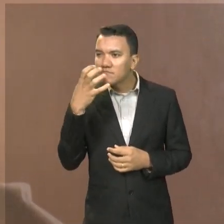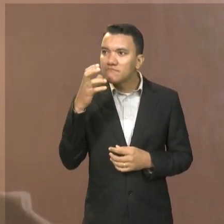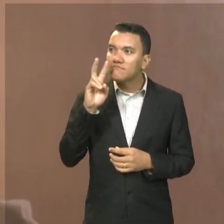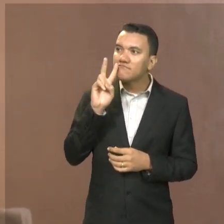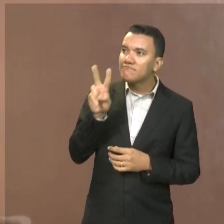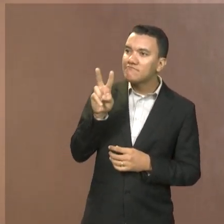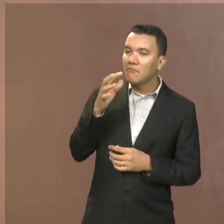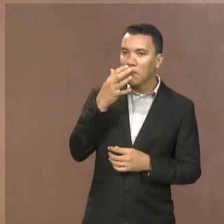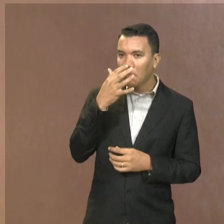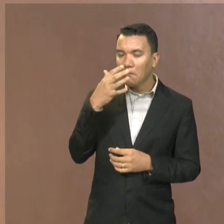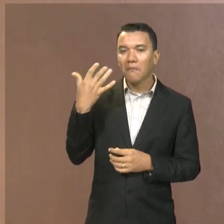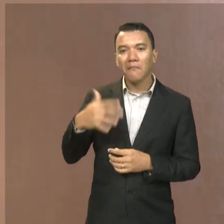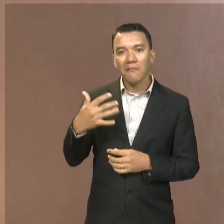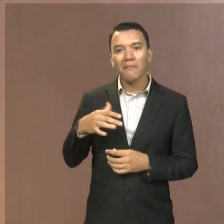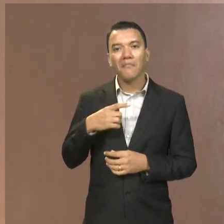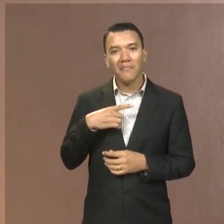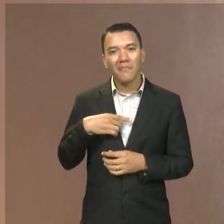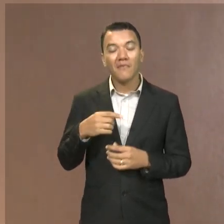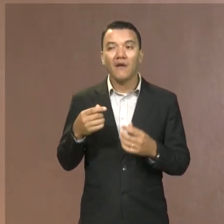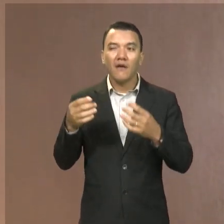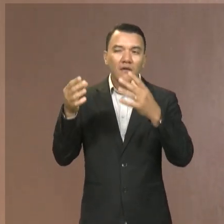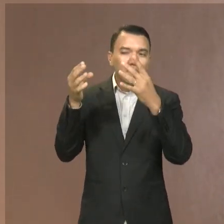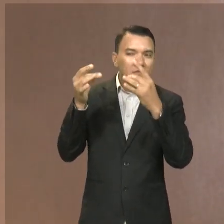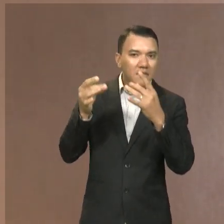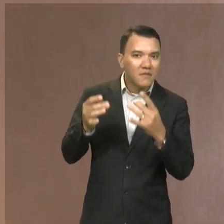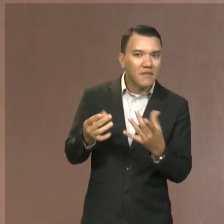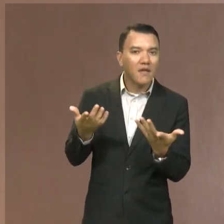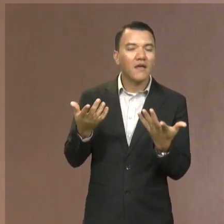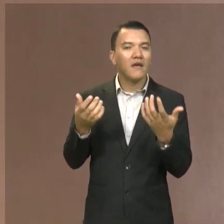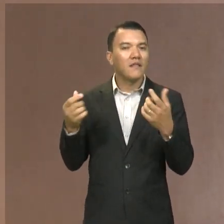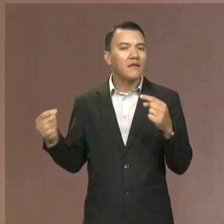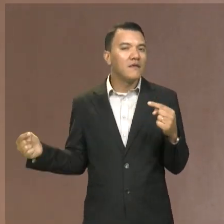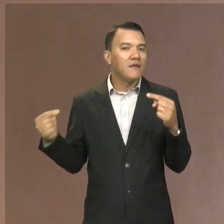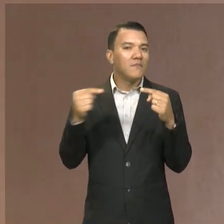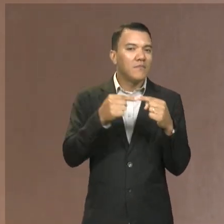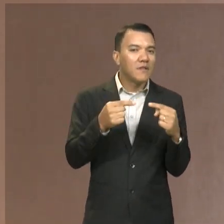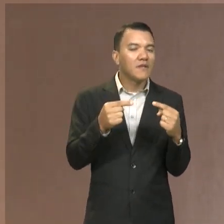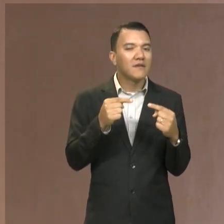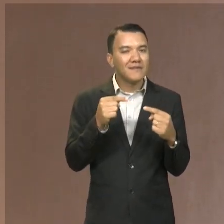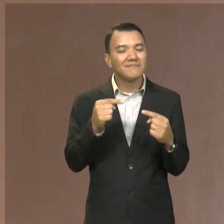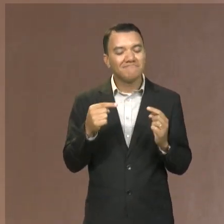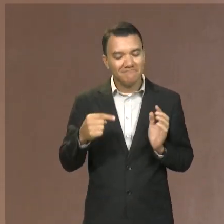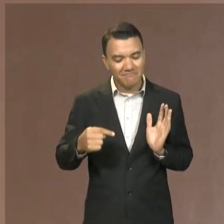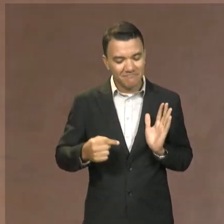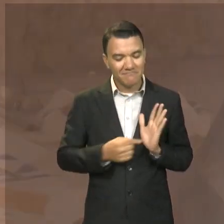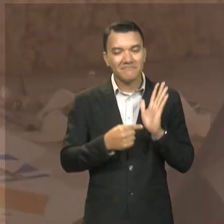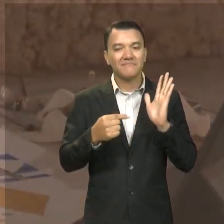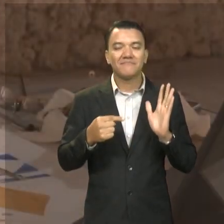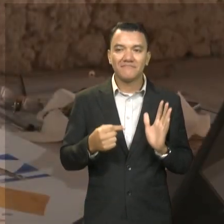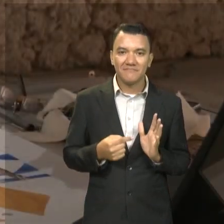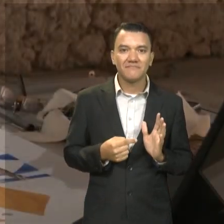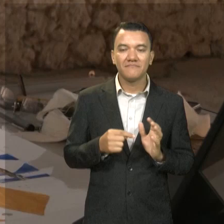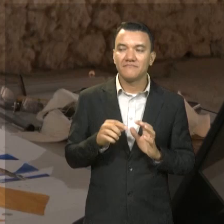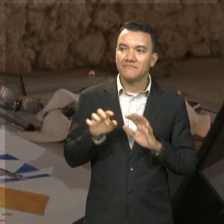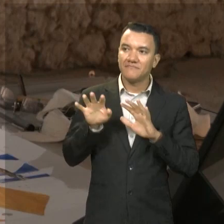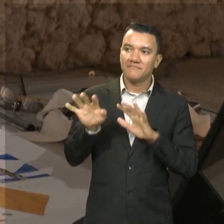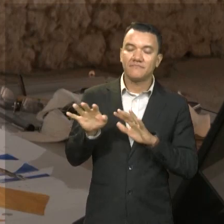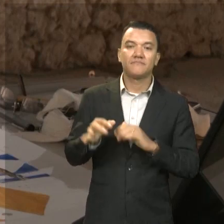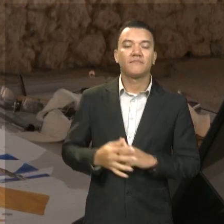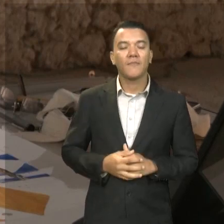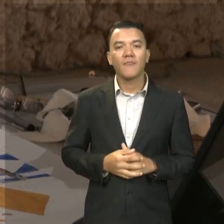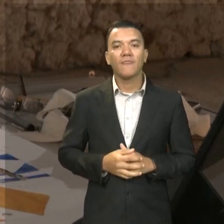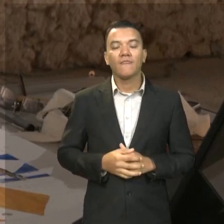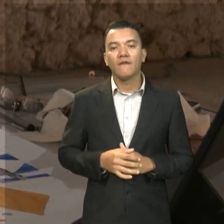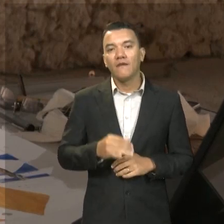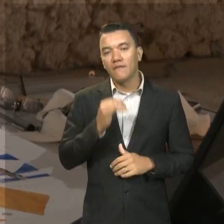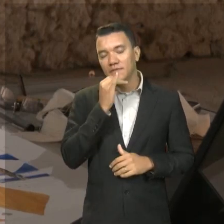quem a contempla, revelando detalhes que falam diretamente ao coração de quem observa. Quando eu pego